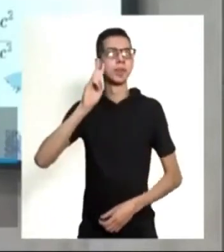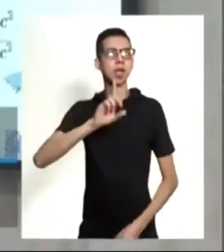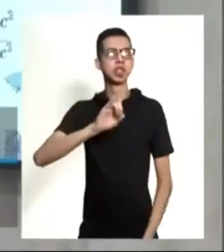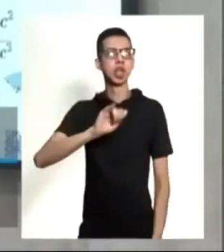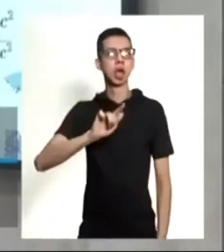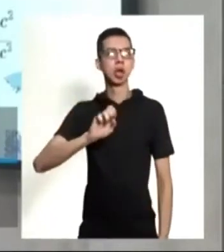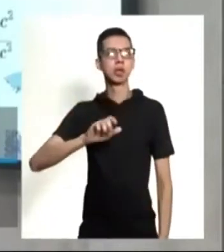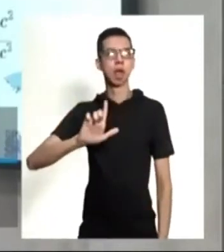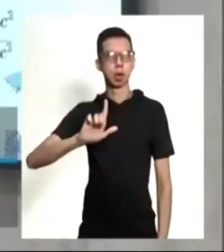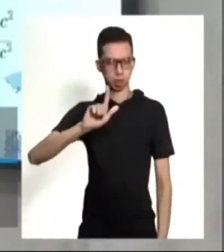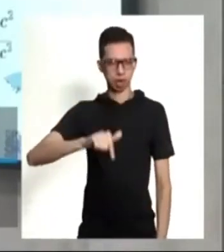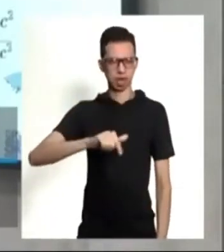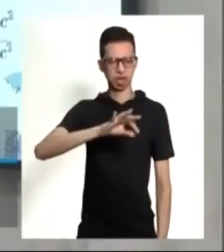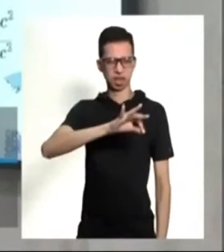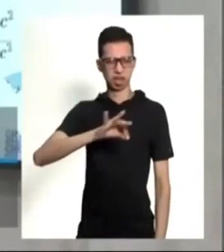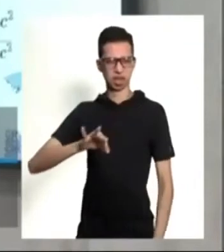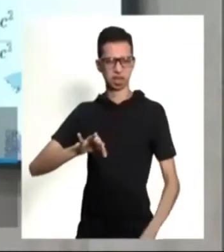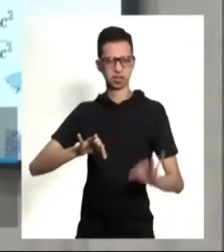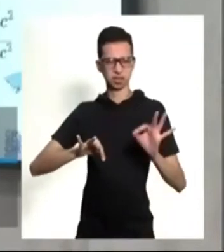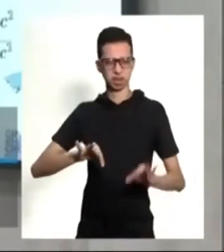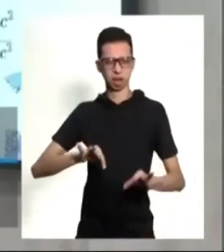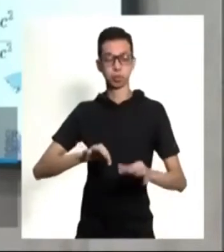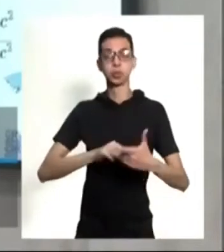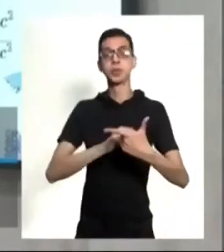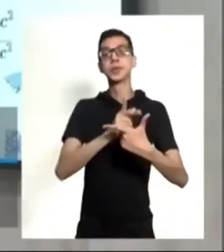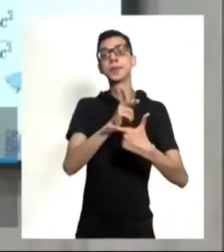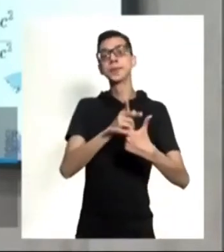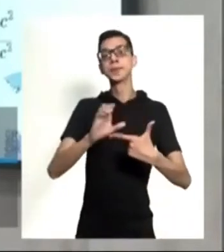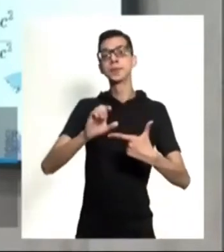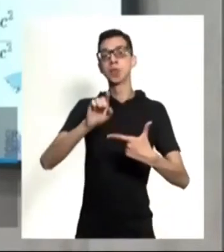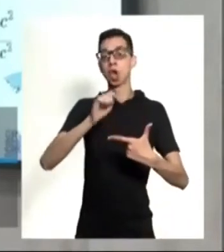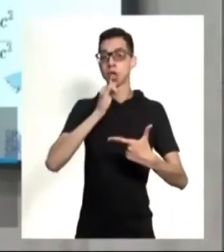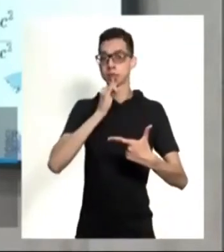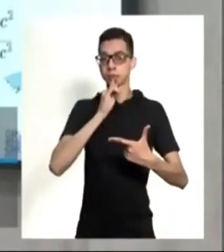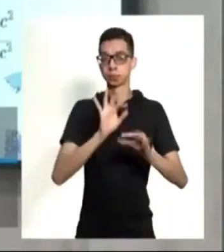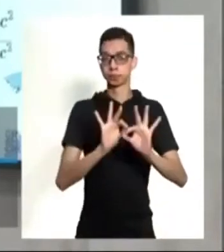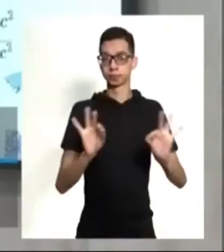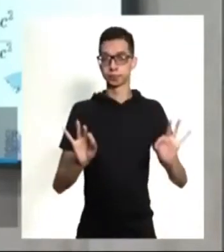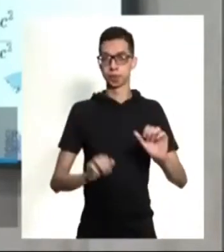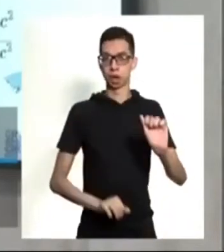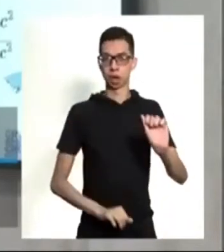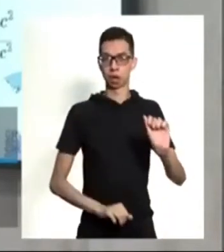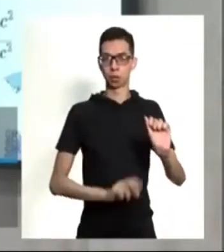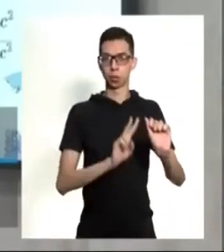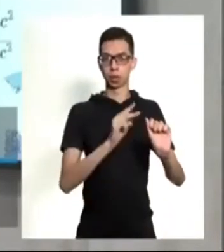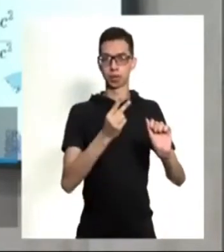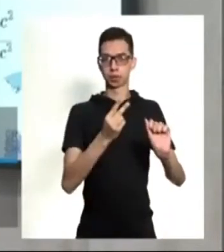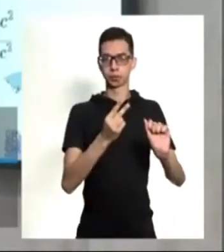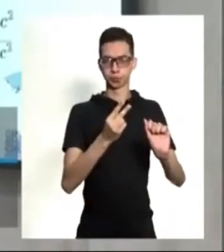faz? Você pega o comprimento, eleva ao quadrado. A ao quadrado. Pega a